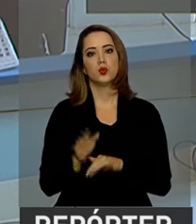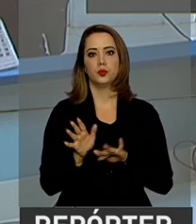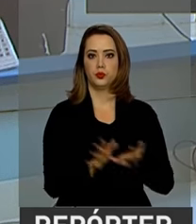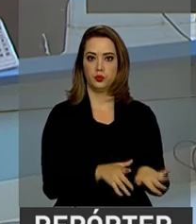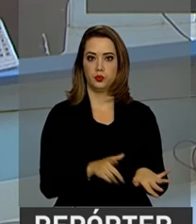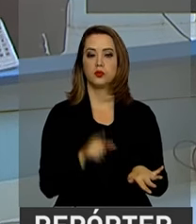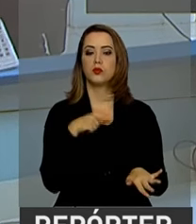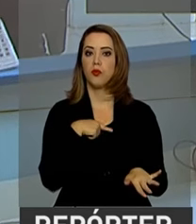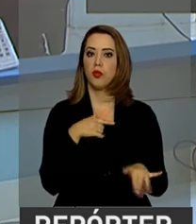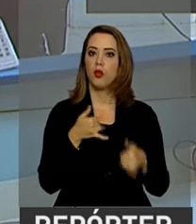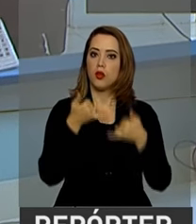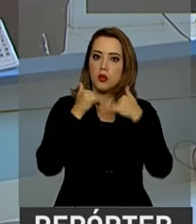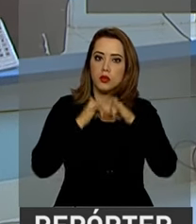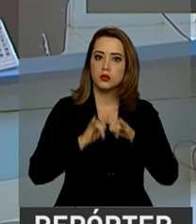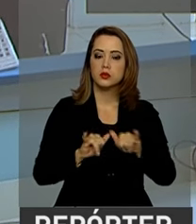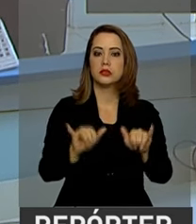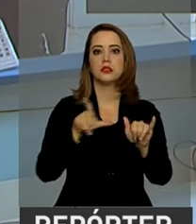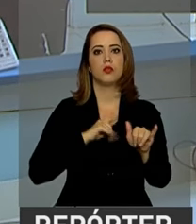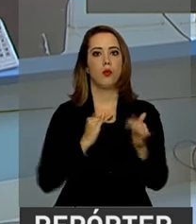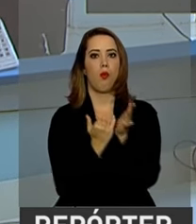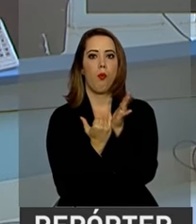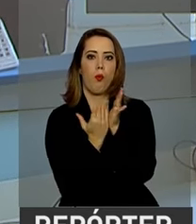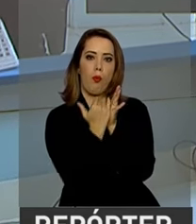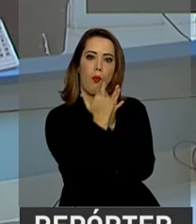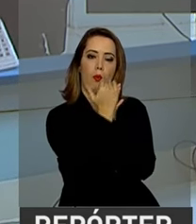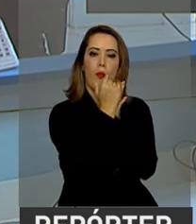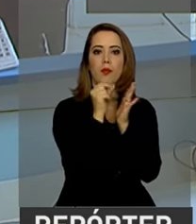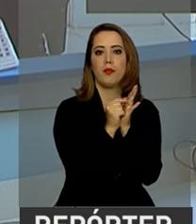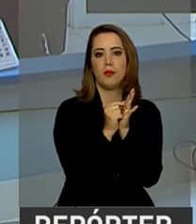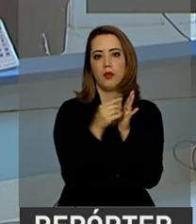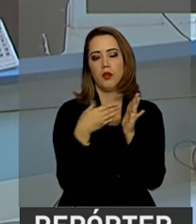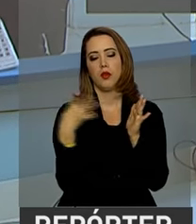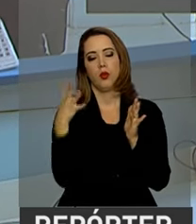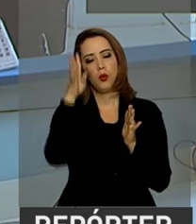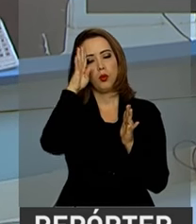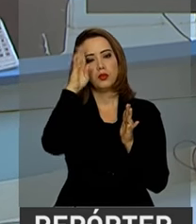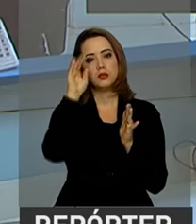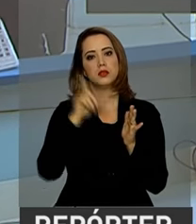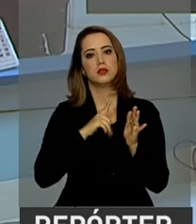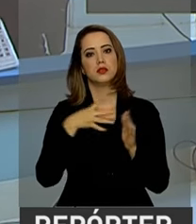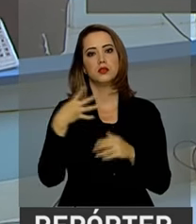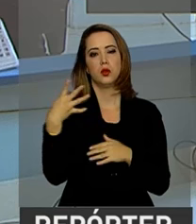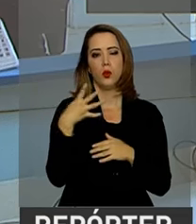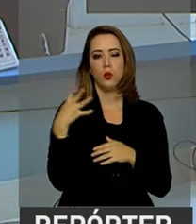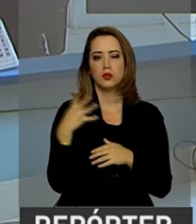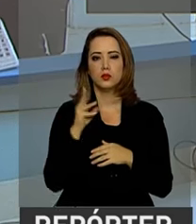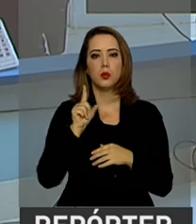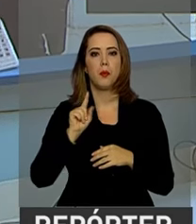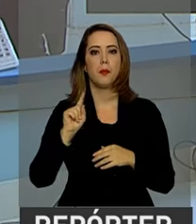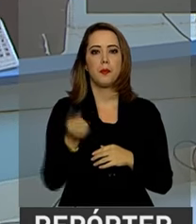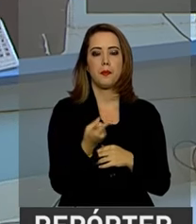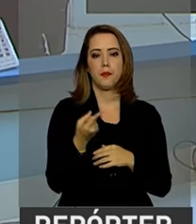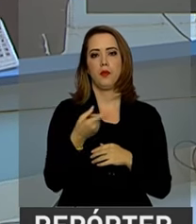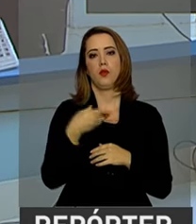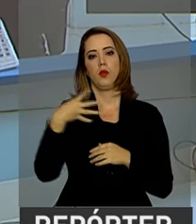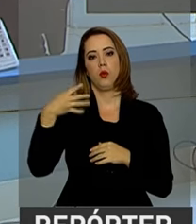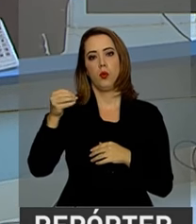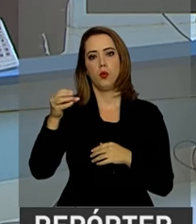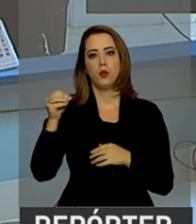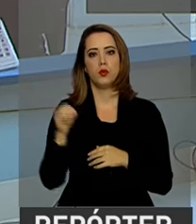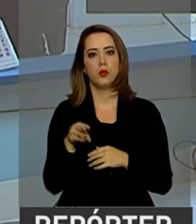geração de energia eólica no Brasil bateu novo recorde. A produção na quarta-feira chegou a quase 4400